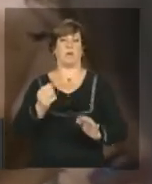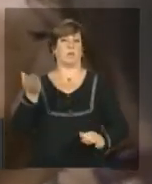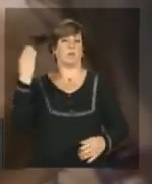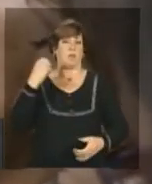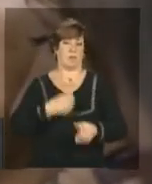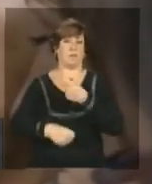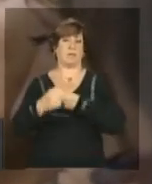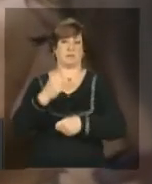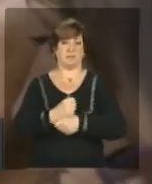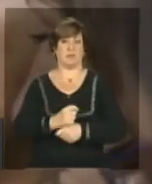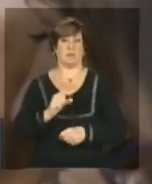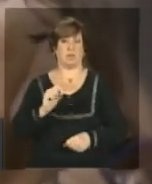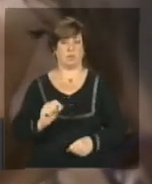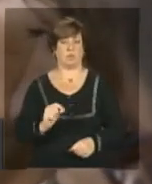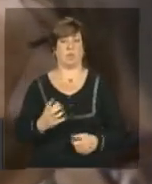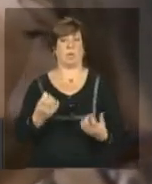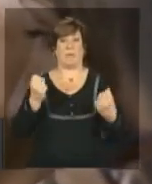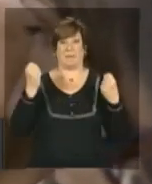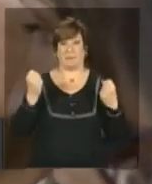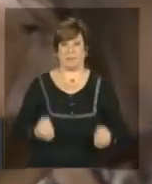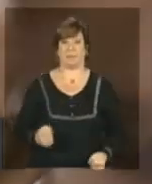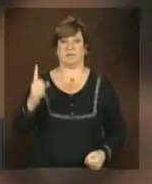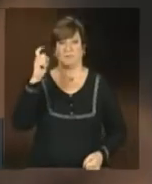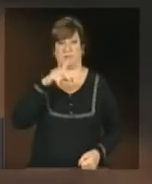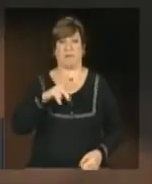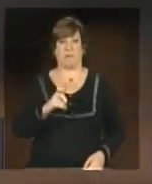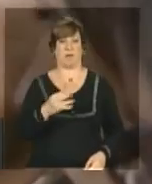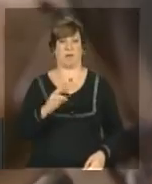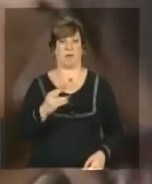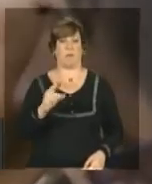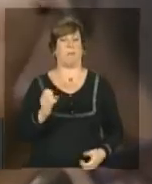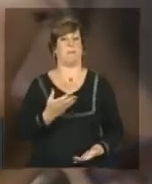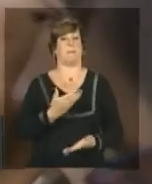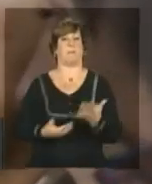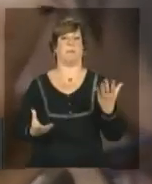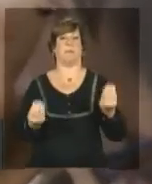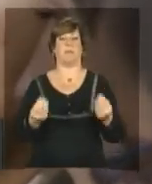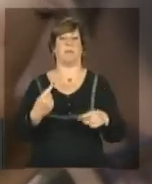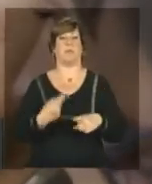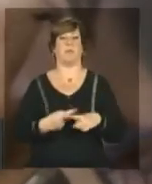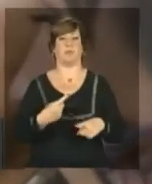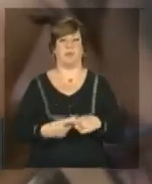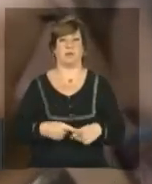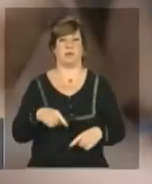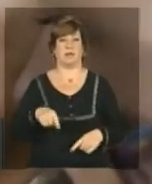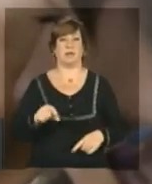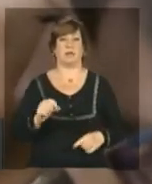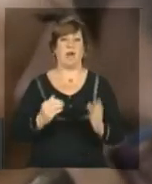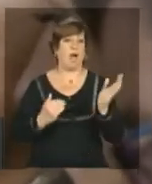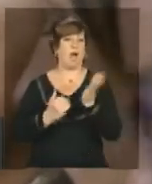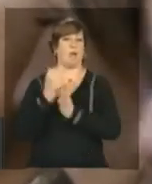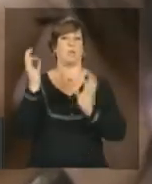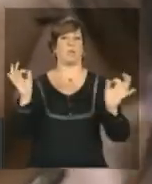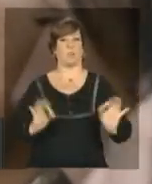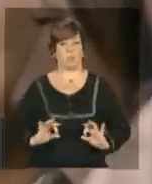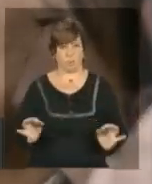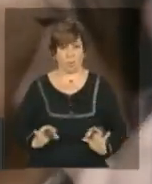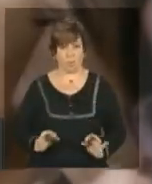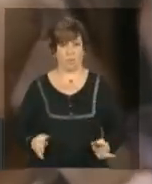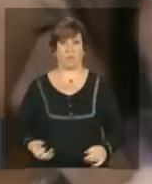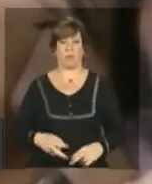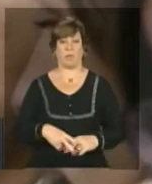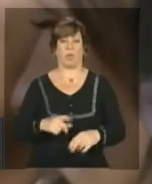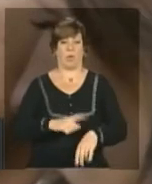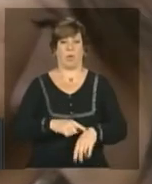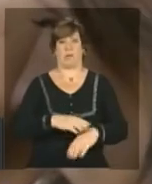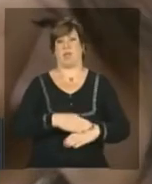passado, que foi um peso muito grande para a companhia, ela teve uma perda grande em função desse não reajuste dos combustíveis assim por